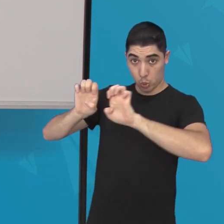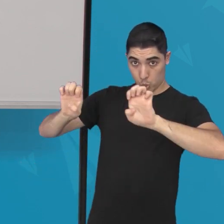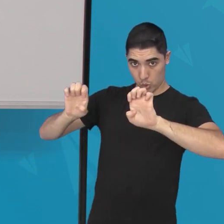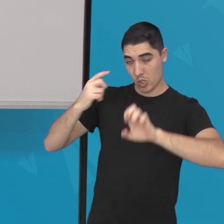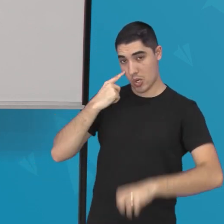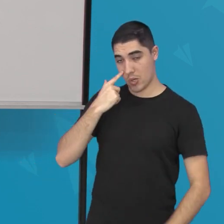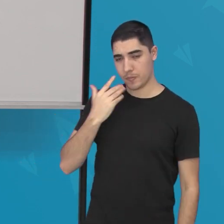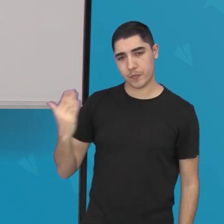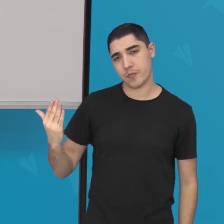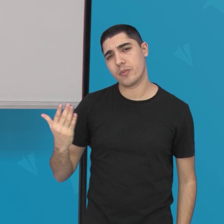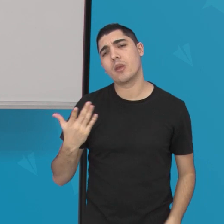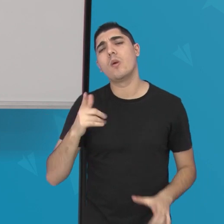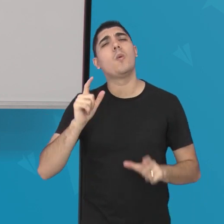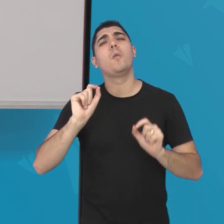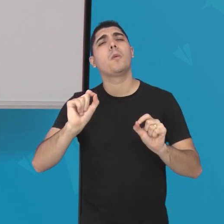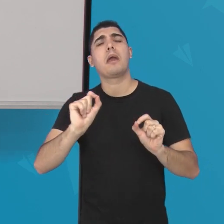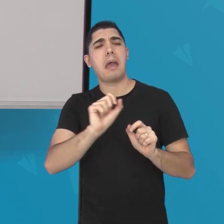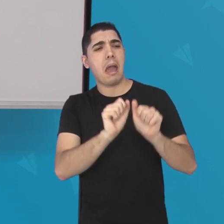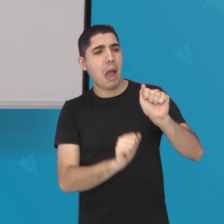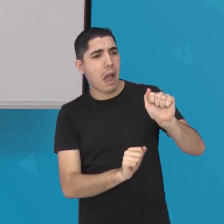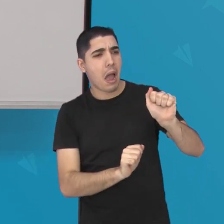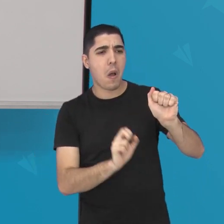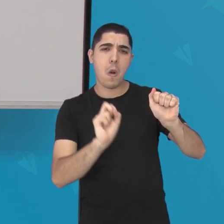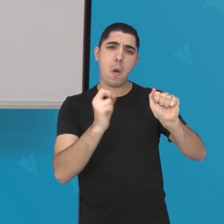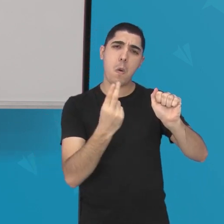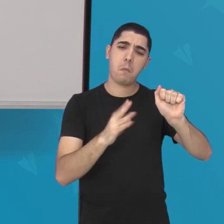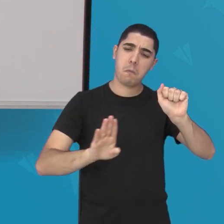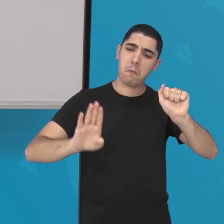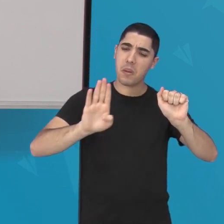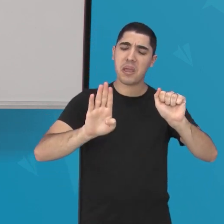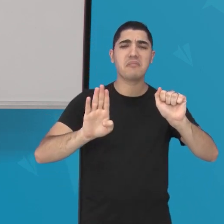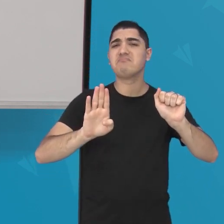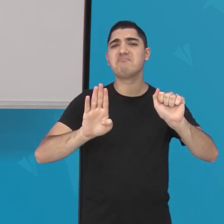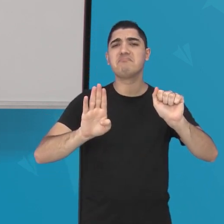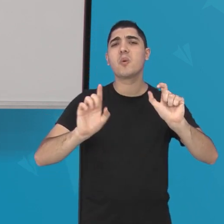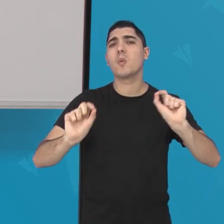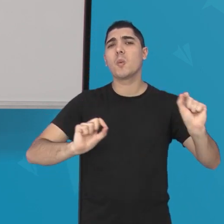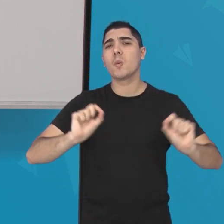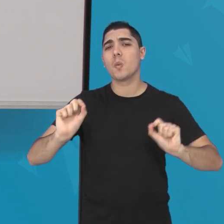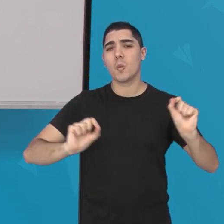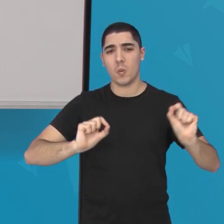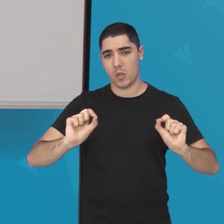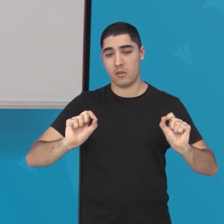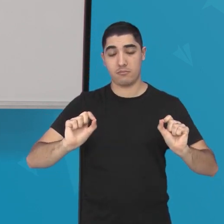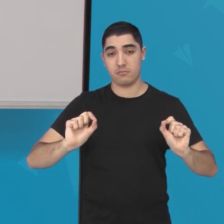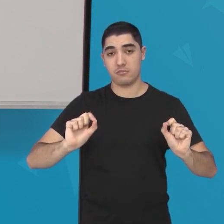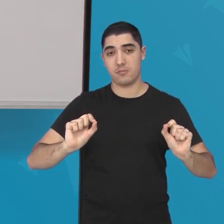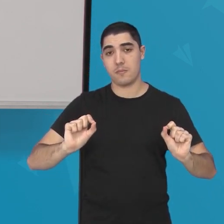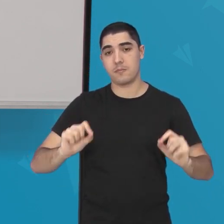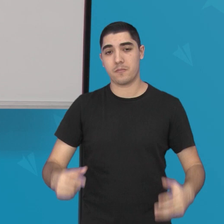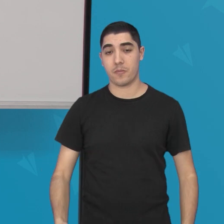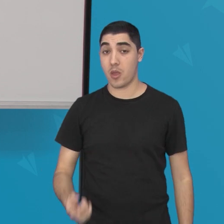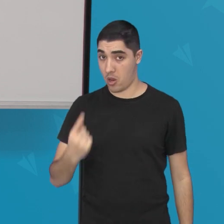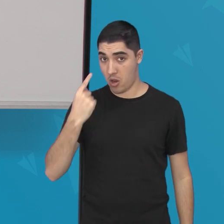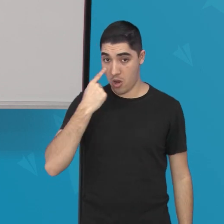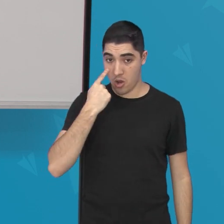Nessa equação aqui, quem seria o a e quem seria o b? Né? A gente pode ver que